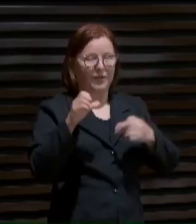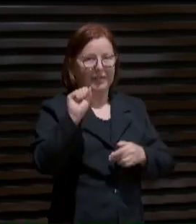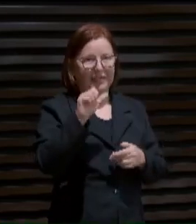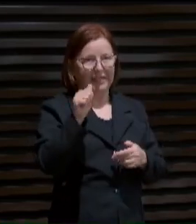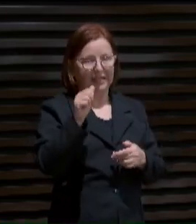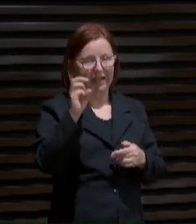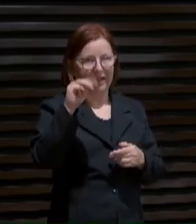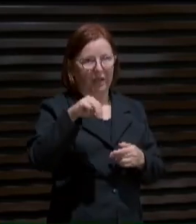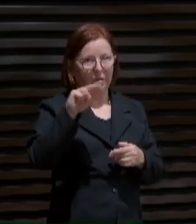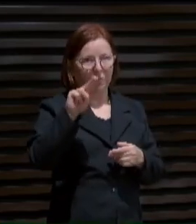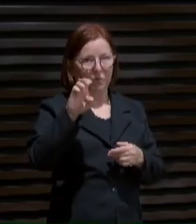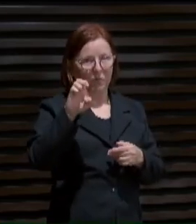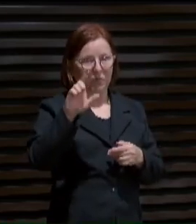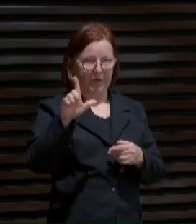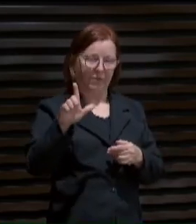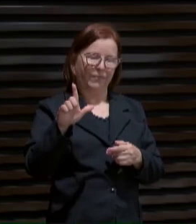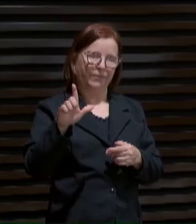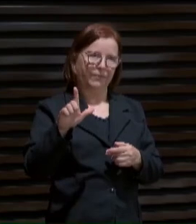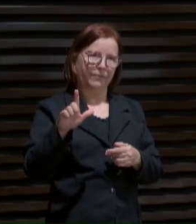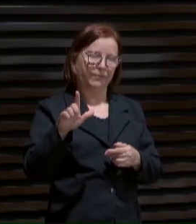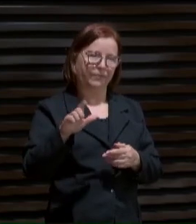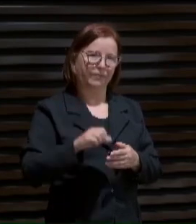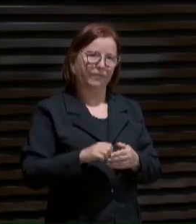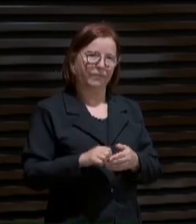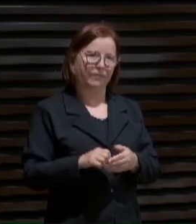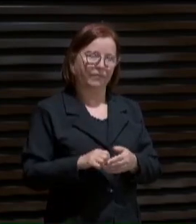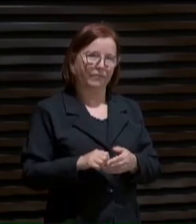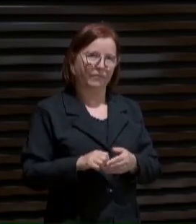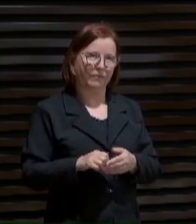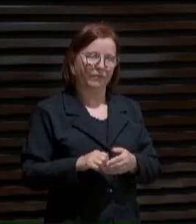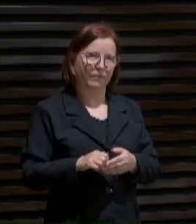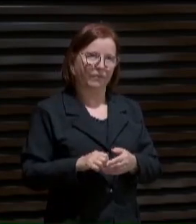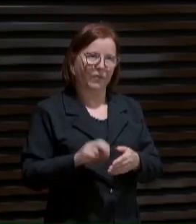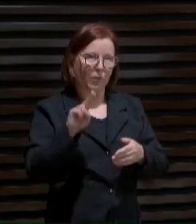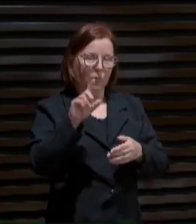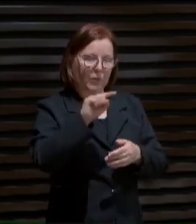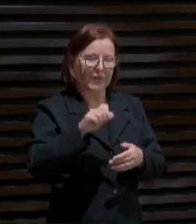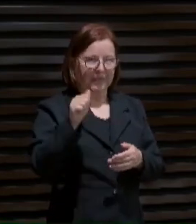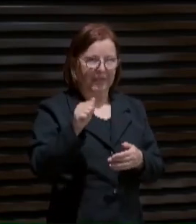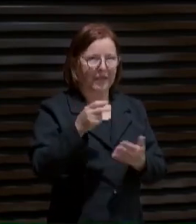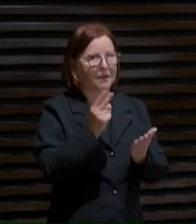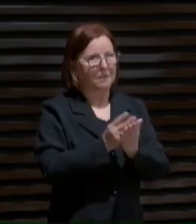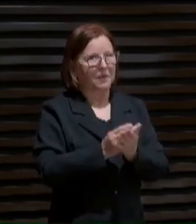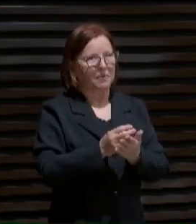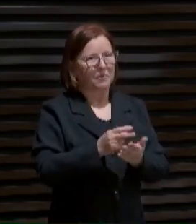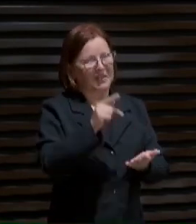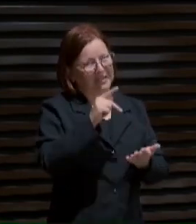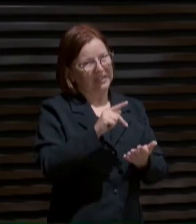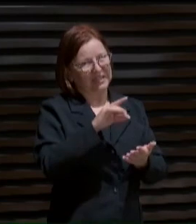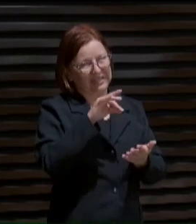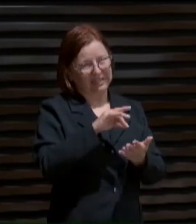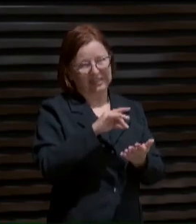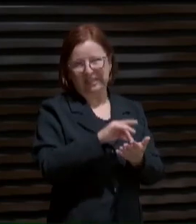que mesmo sendo sincero a sua atitude não foi aceita diante de Deus lembra de quando ele foi colocar a